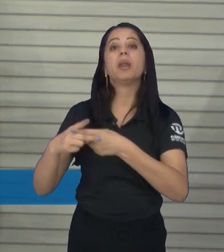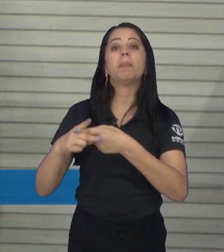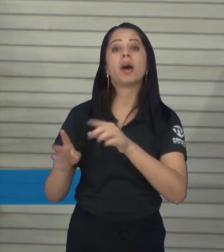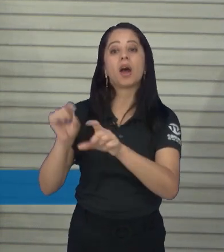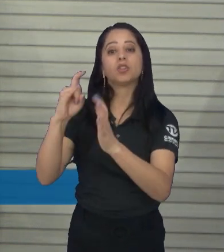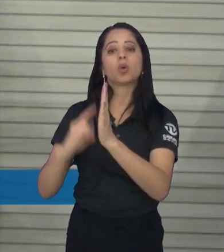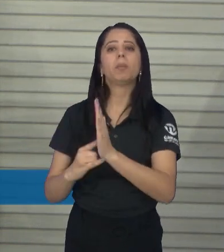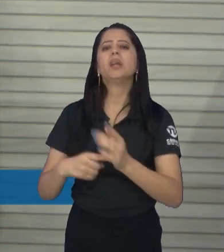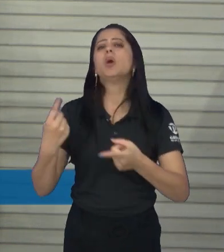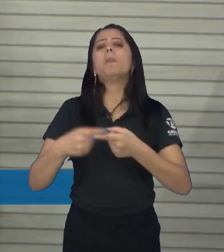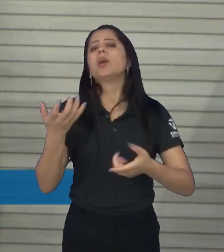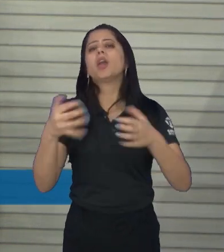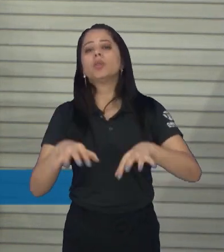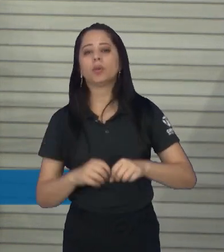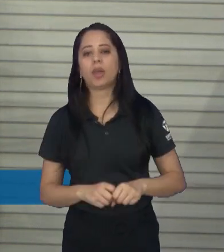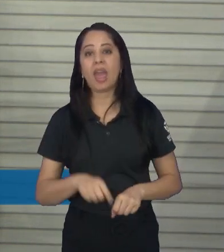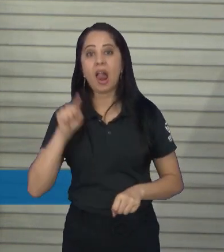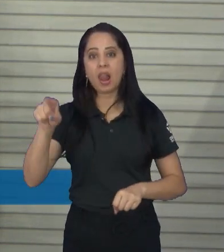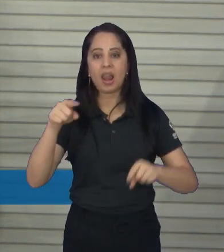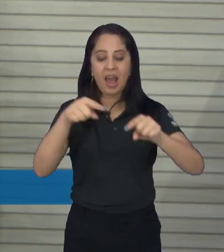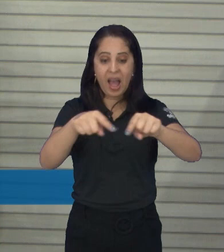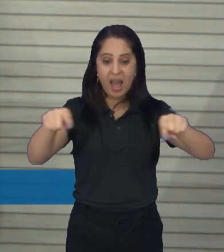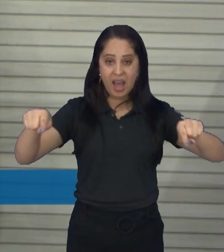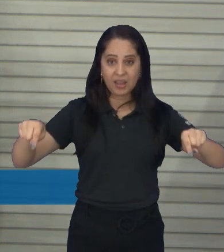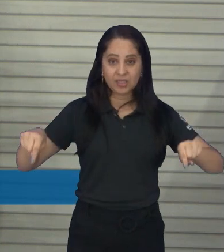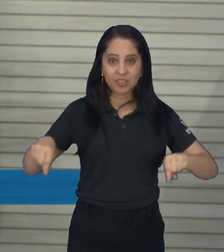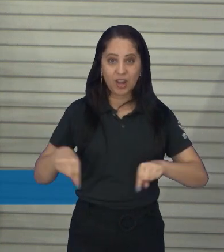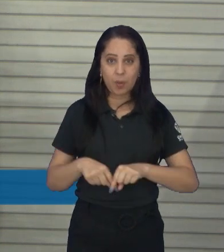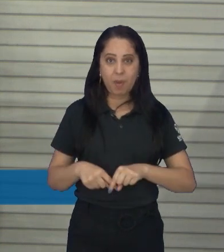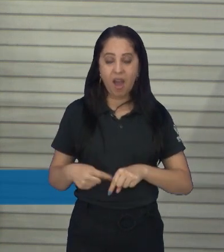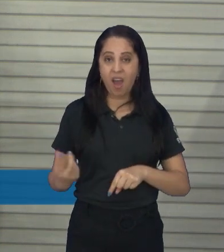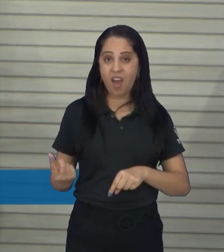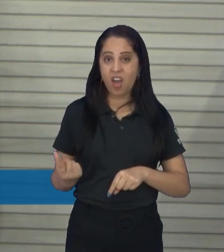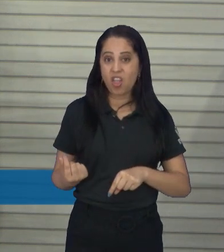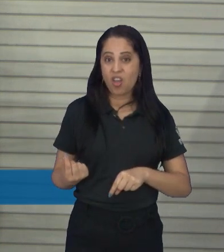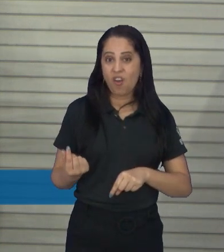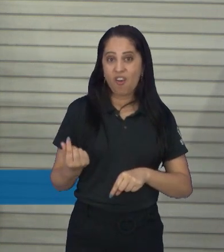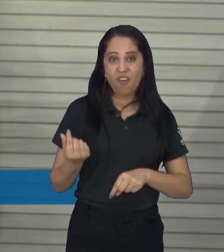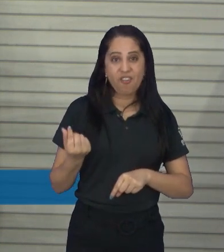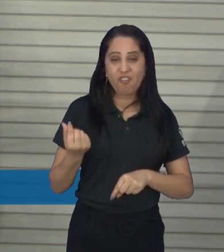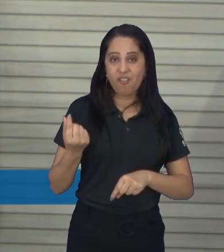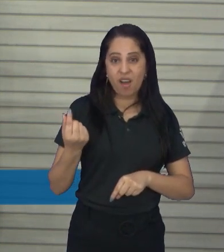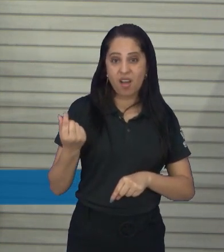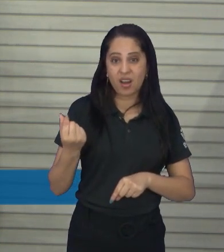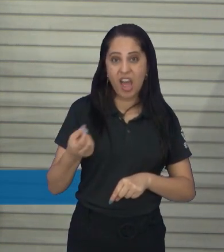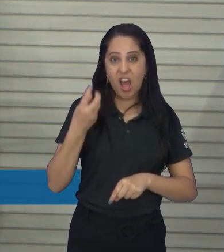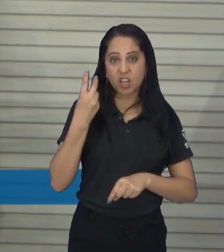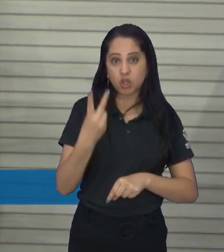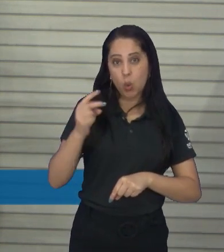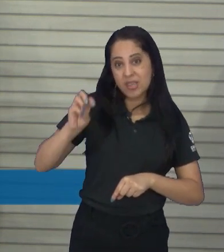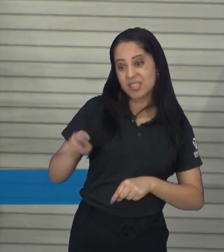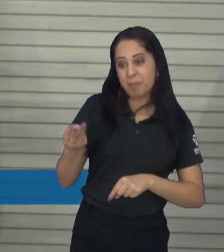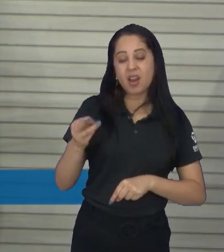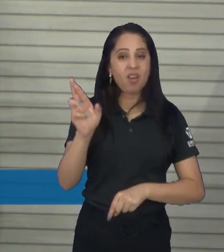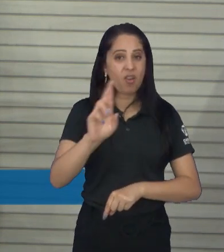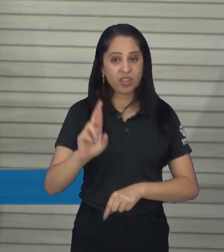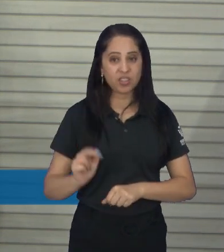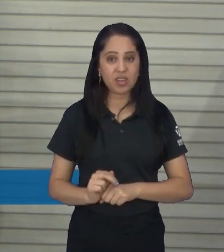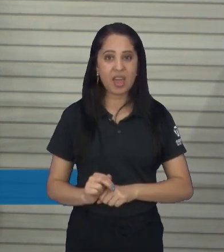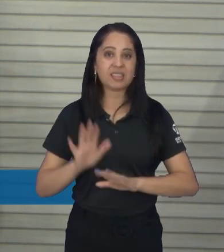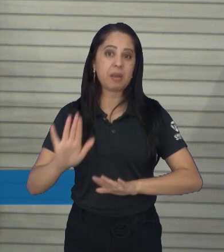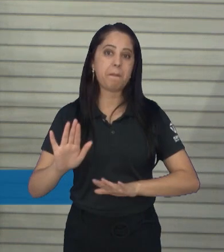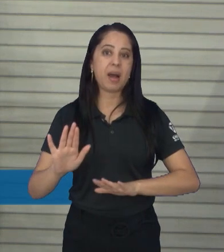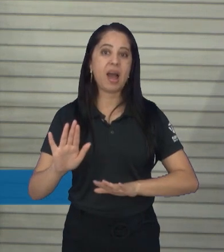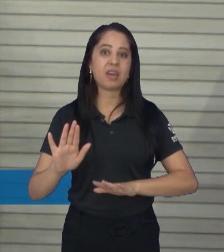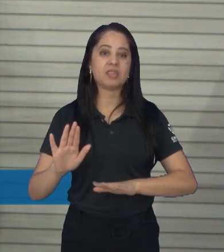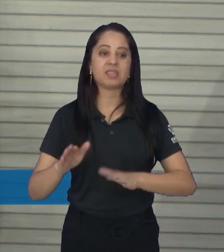para quem não sabe o terreno do banhado vale a mesma quantia que o terreno se Imbuia 2 milhões de reais só que tá na mão dos Pobres